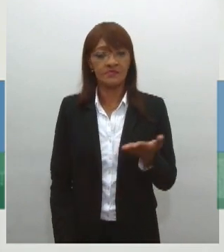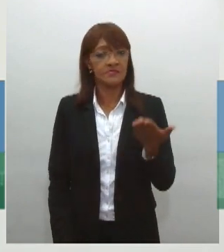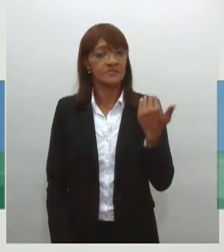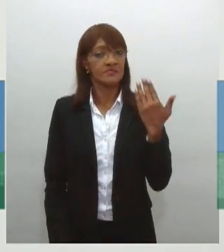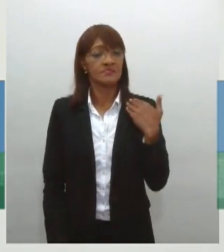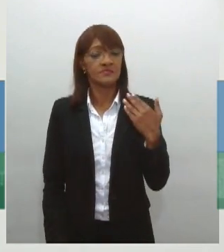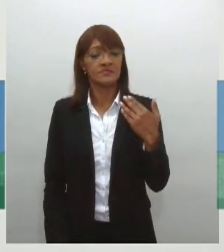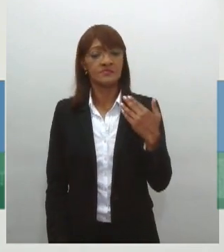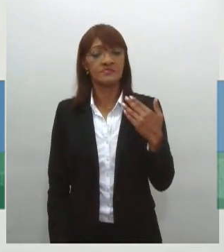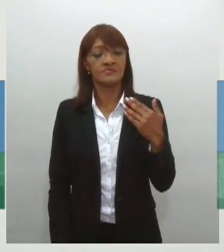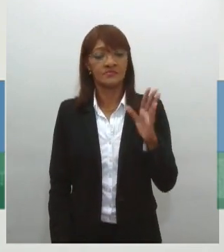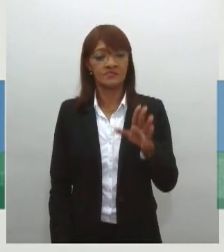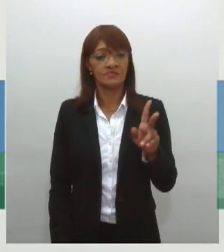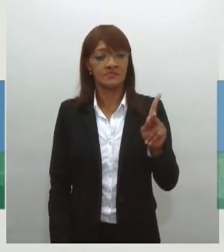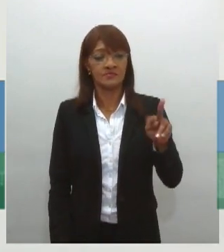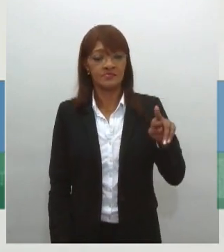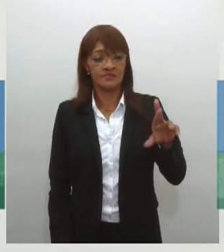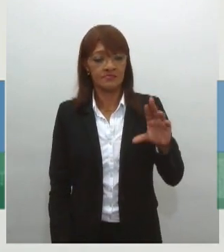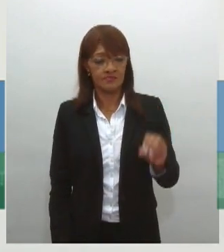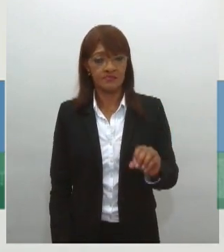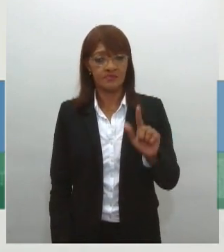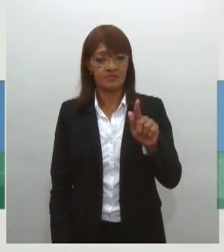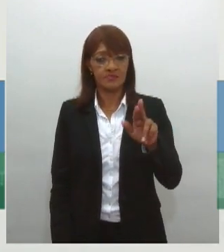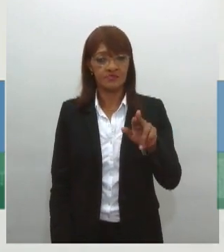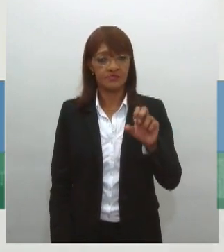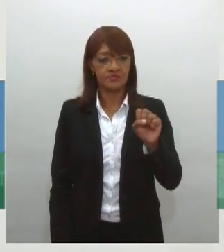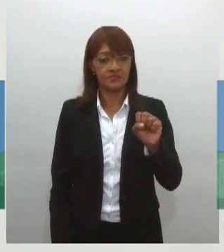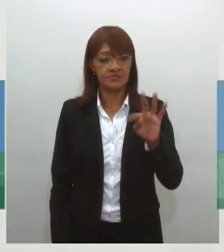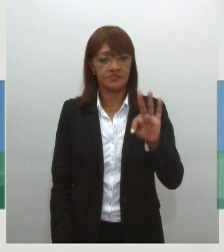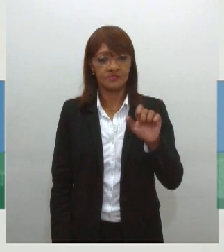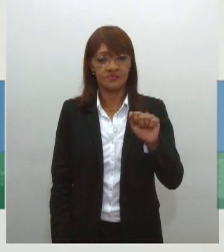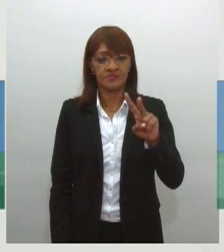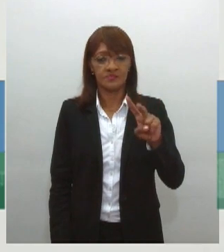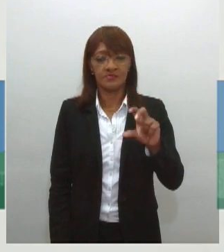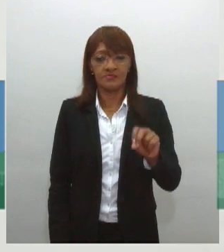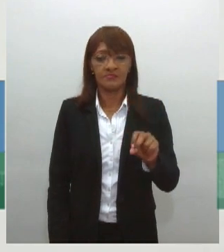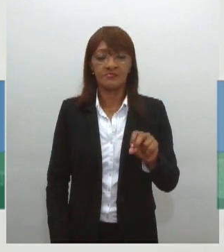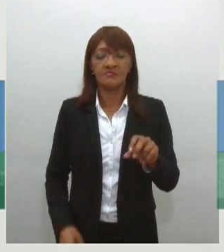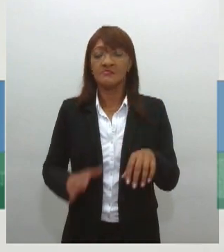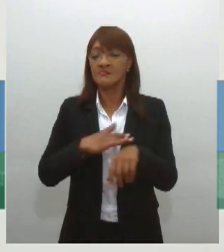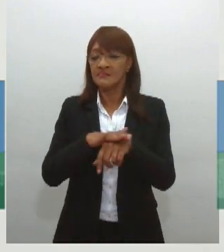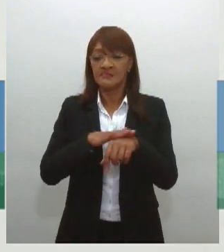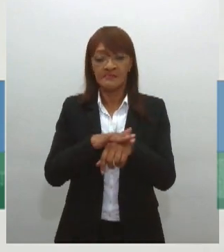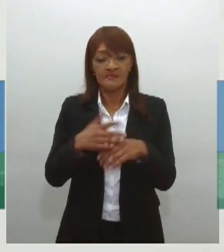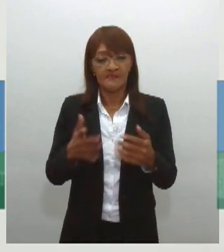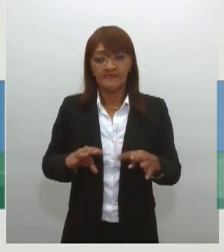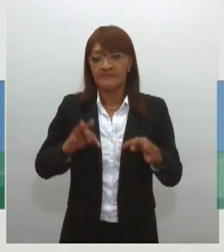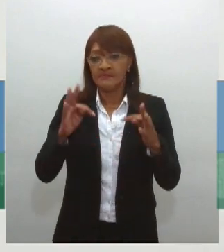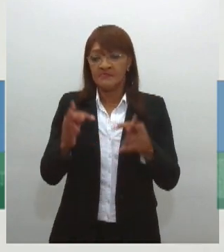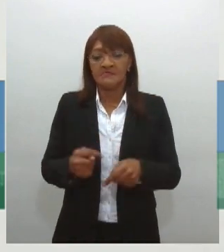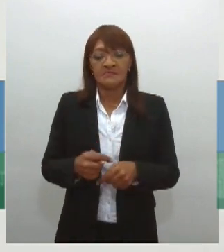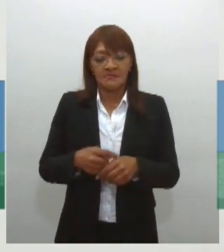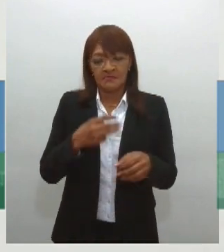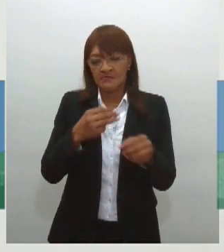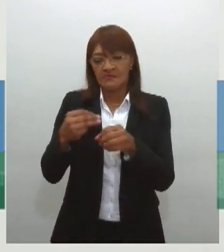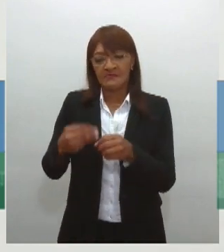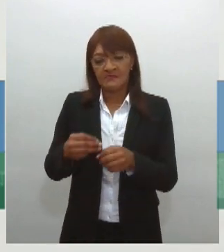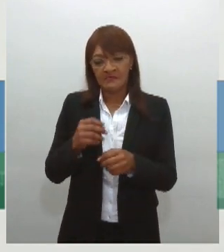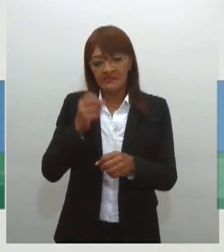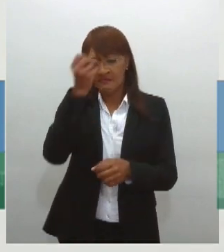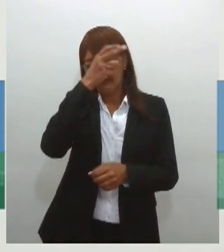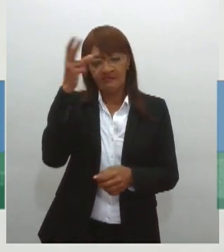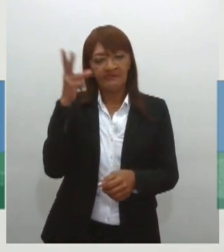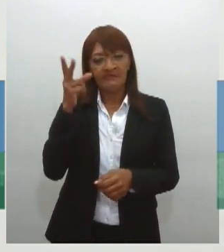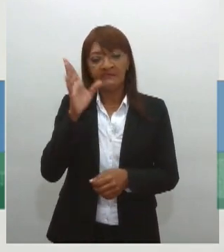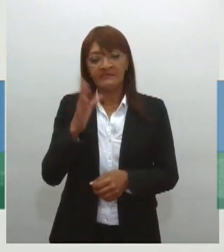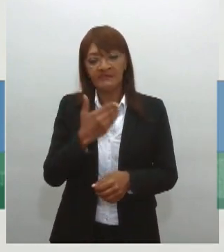com o Estado e com os municípios. De forma efetiva, nós vamos iniciar agora com a execução da PNAB, pois todos